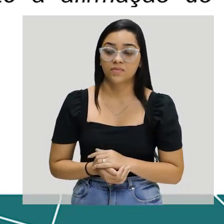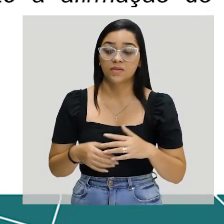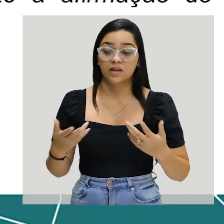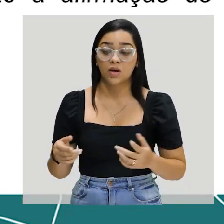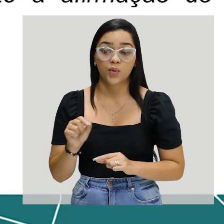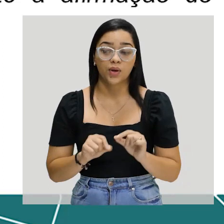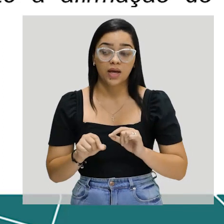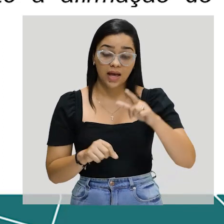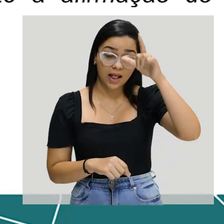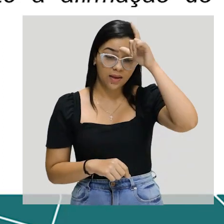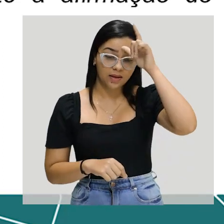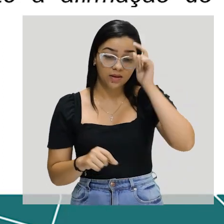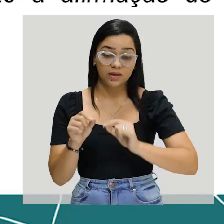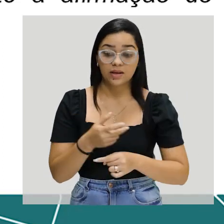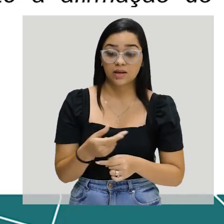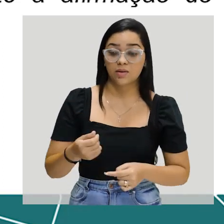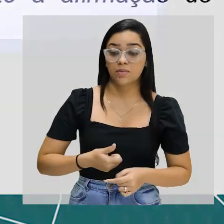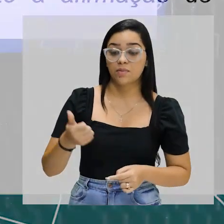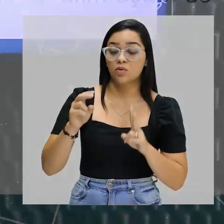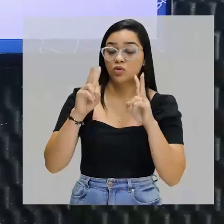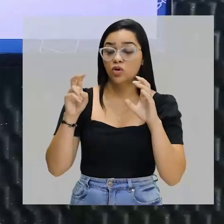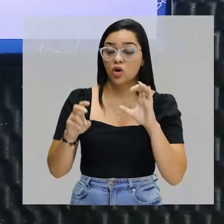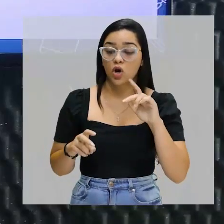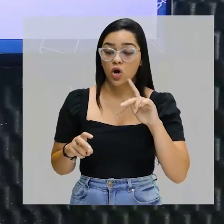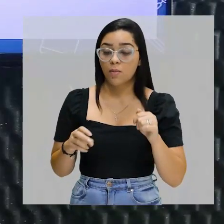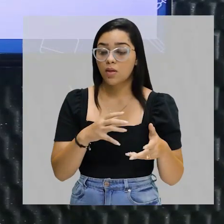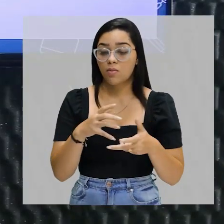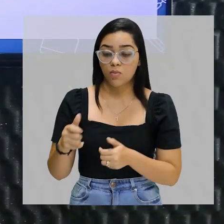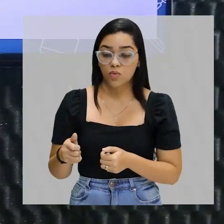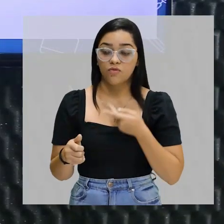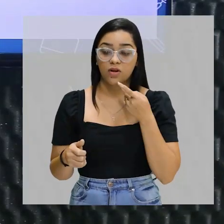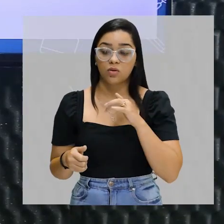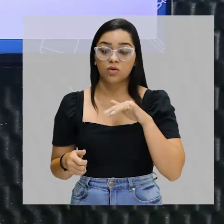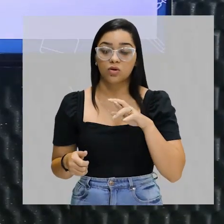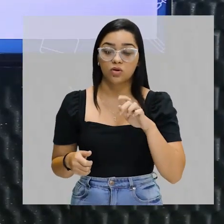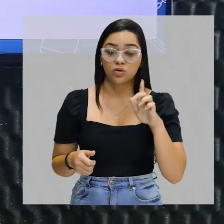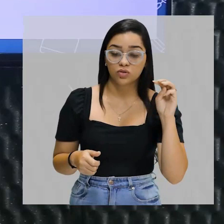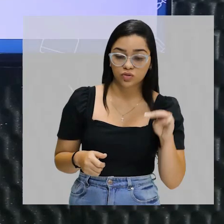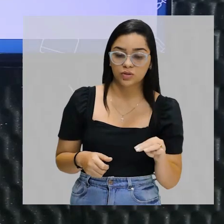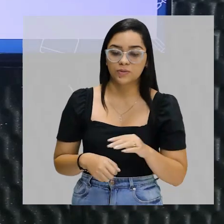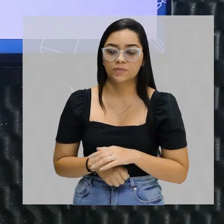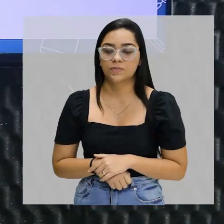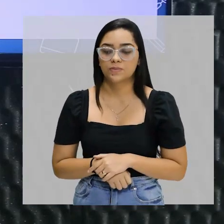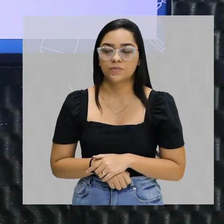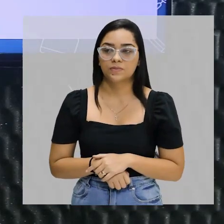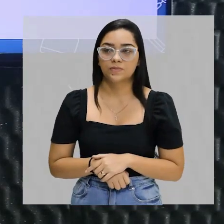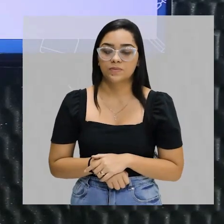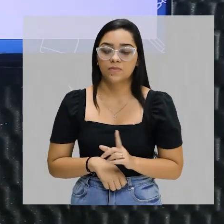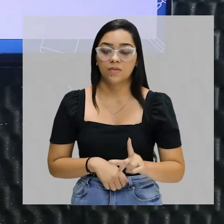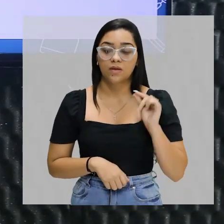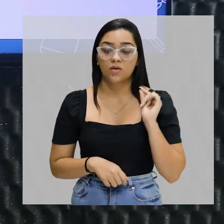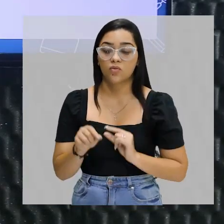na verdade Alemanha estaria ganhando seu primeiro título de Copa do Mundo afirmou o jogo inglês